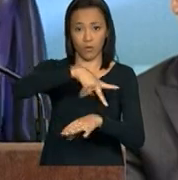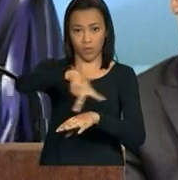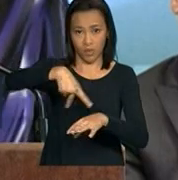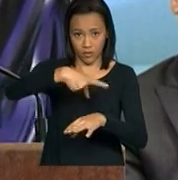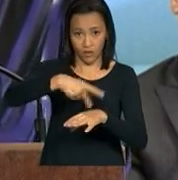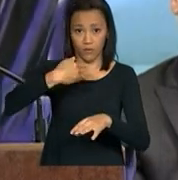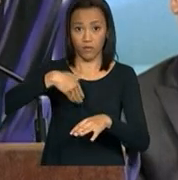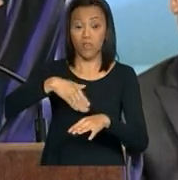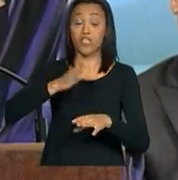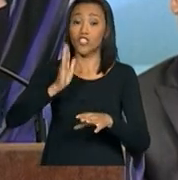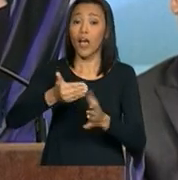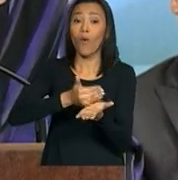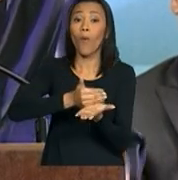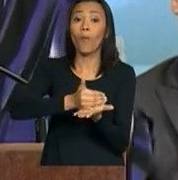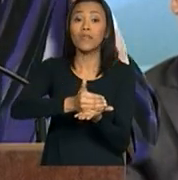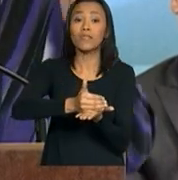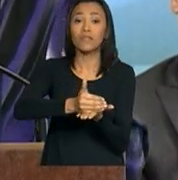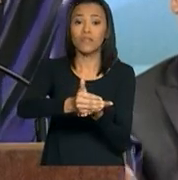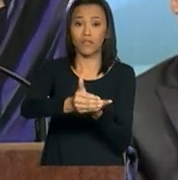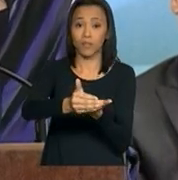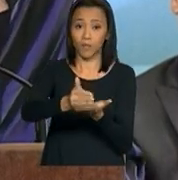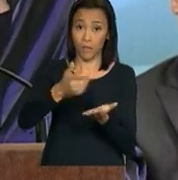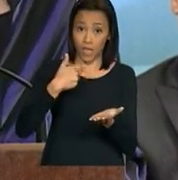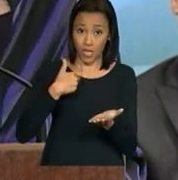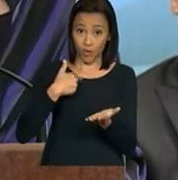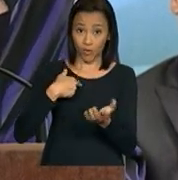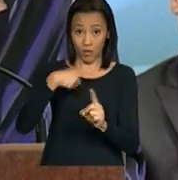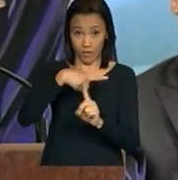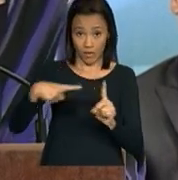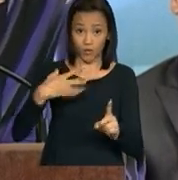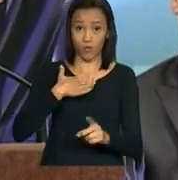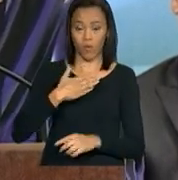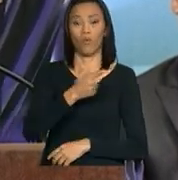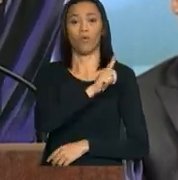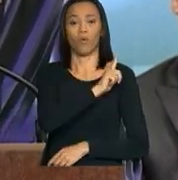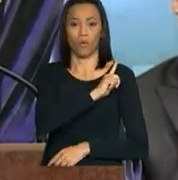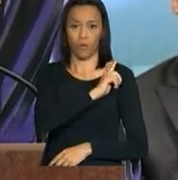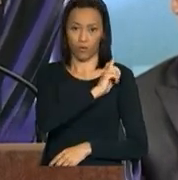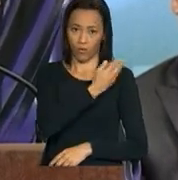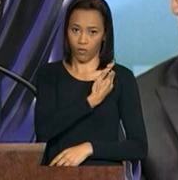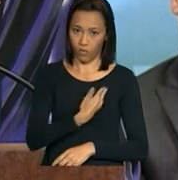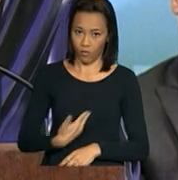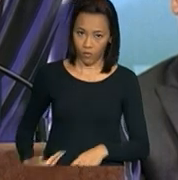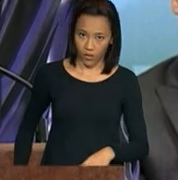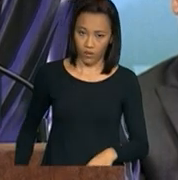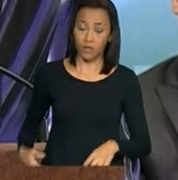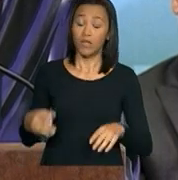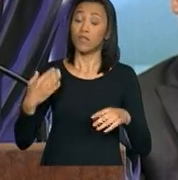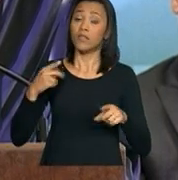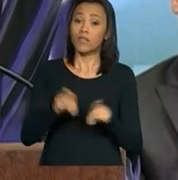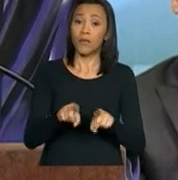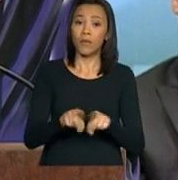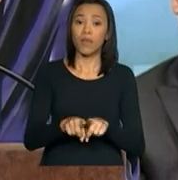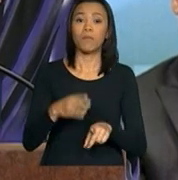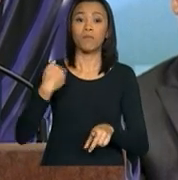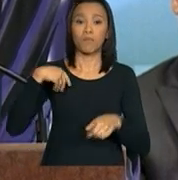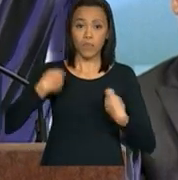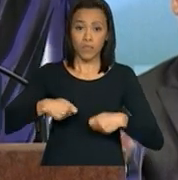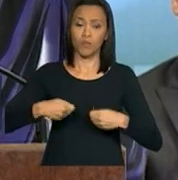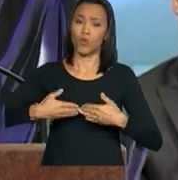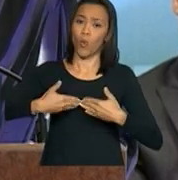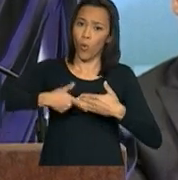iniciamos o processo eu estou na metade do governo e precisamos conduzir a bom termo ess